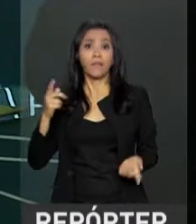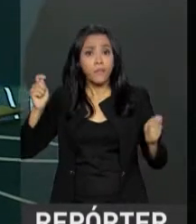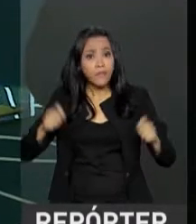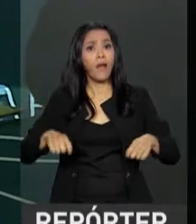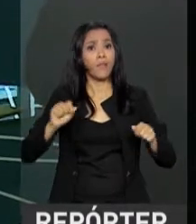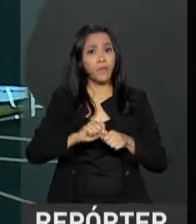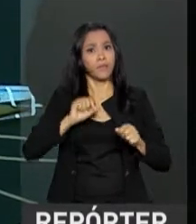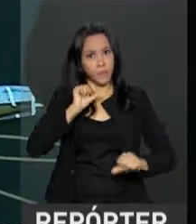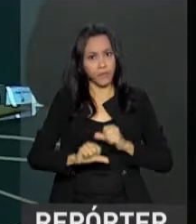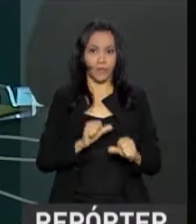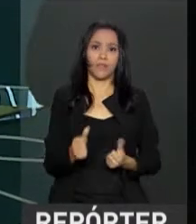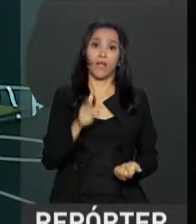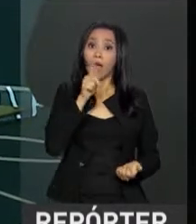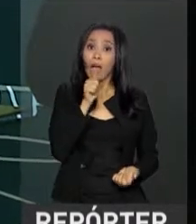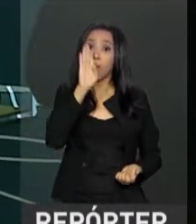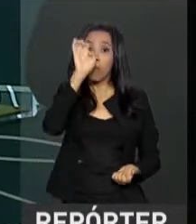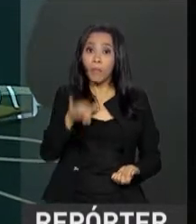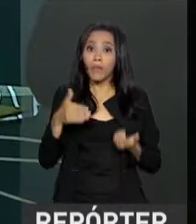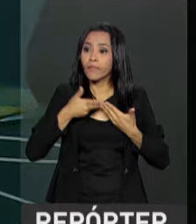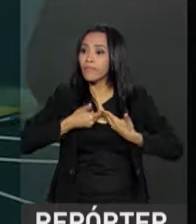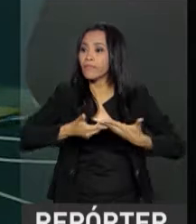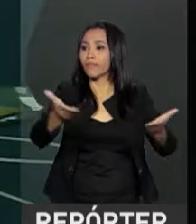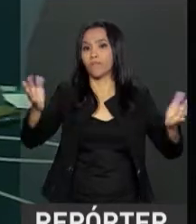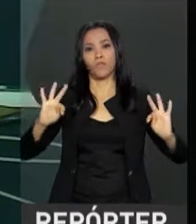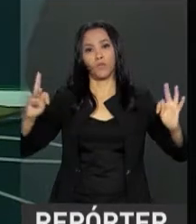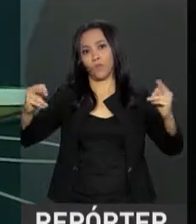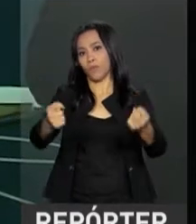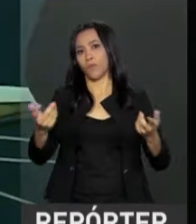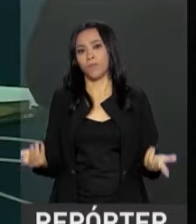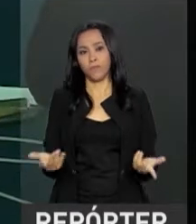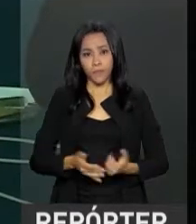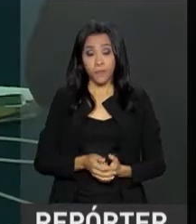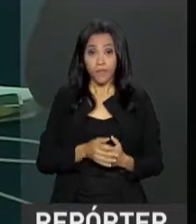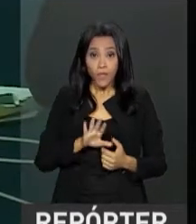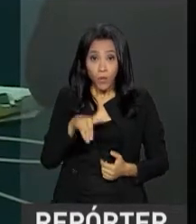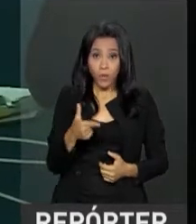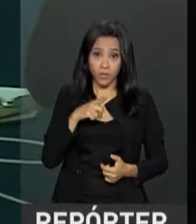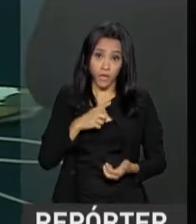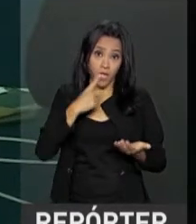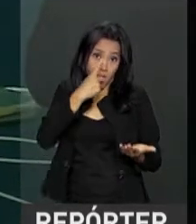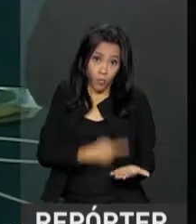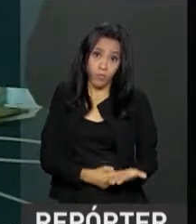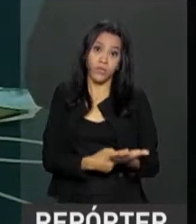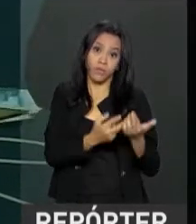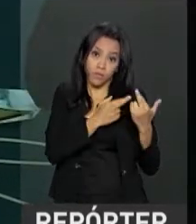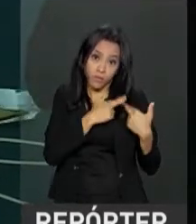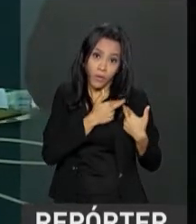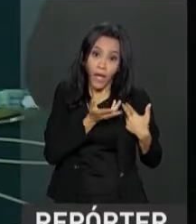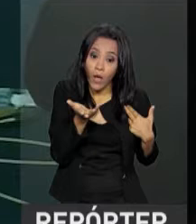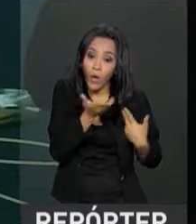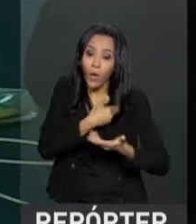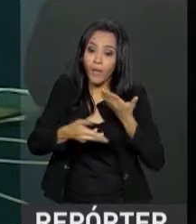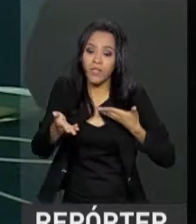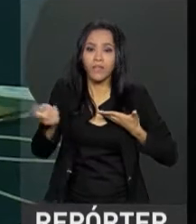fazer mudanças que a água é um bem comum e que quando há em a responsabilidade é compartilhada nós